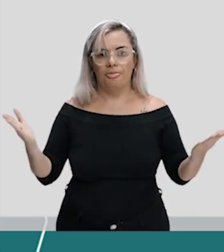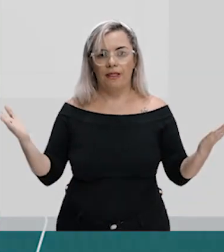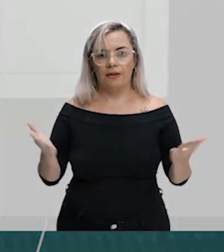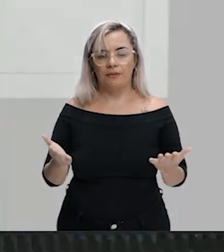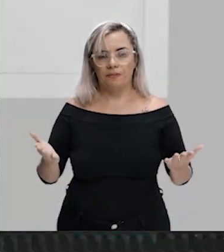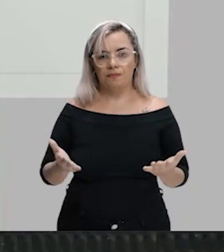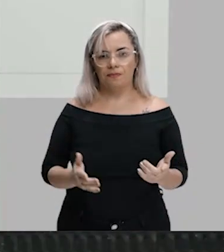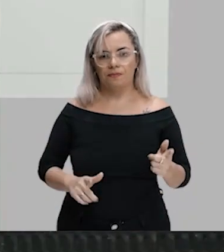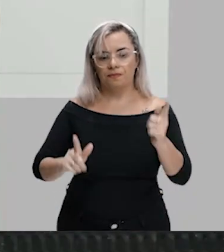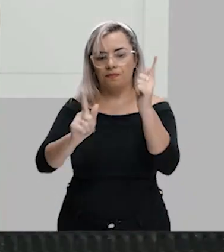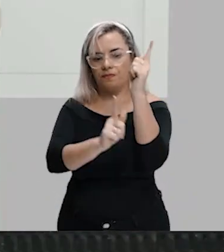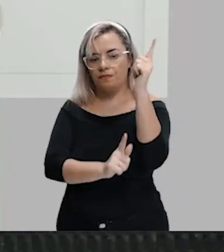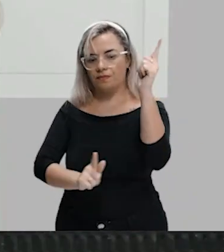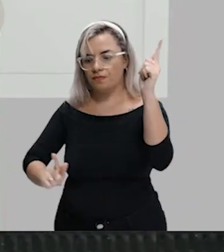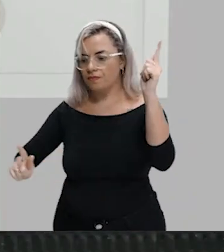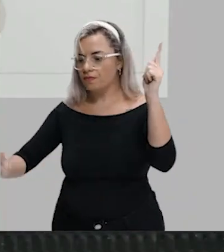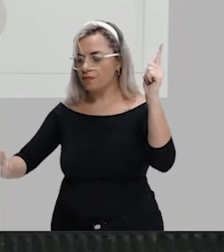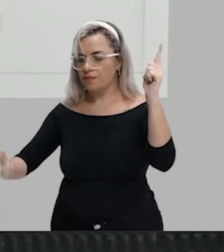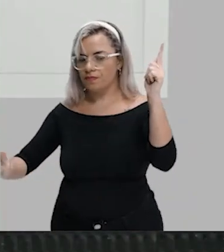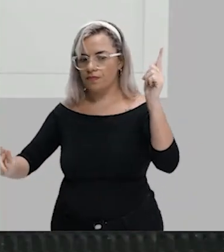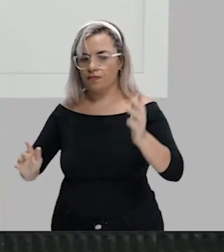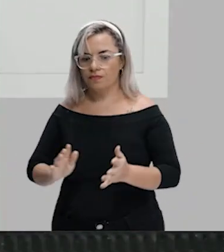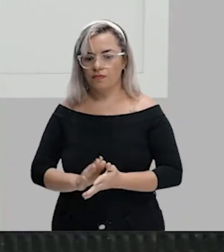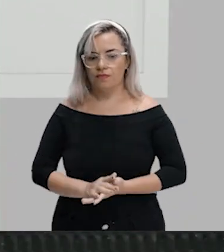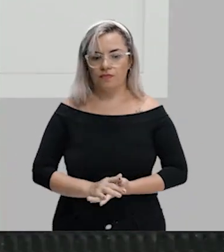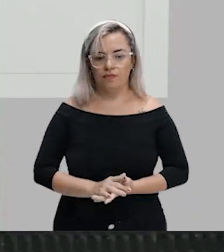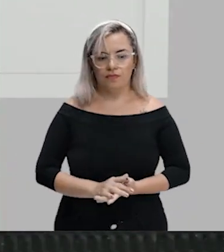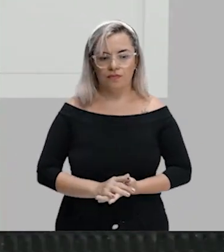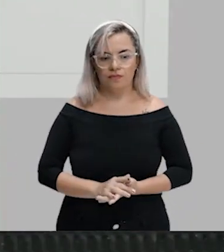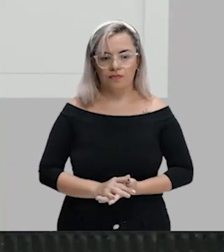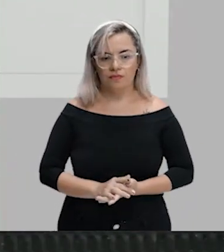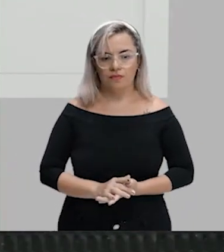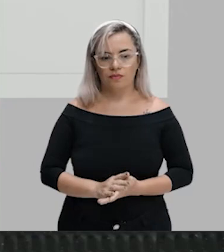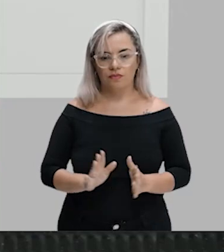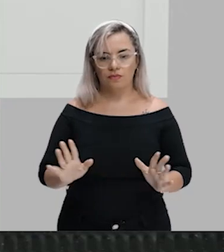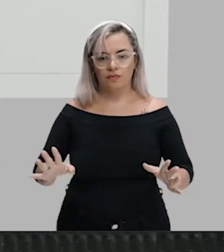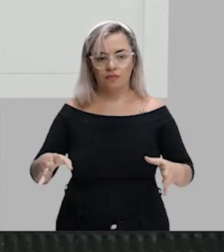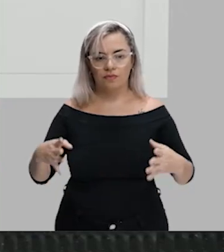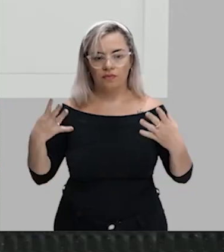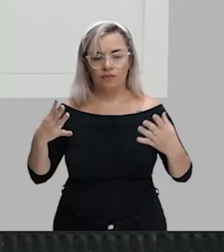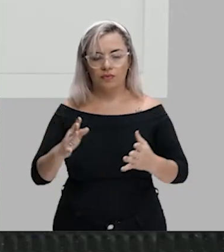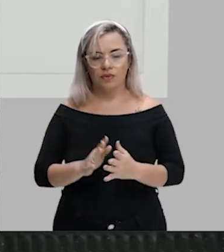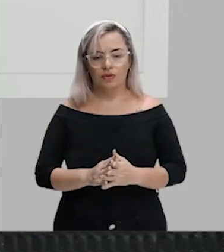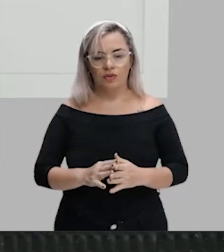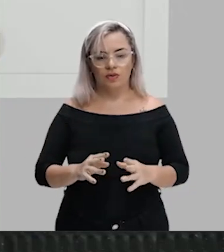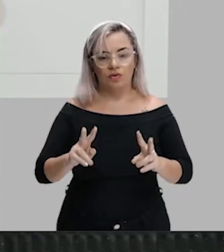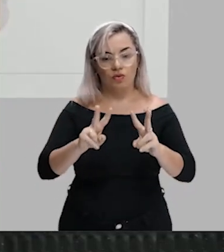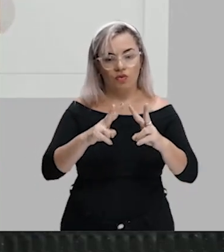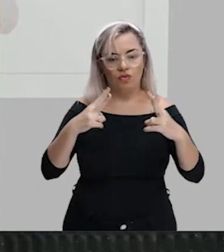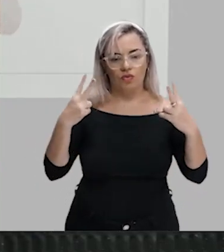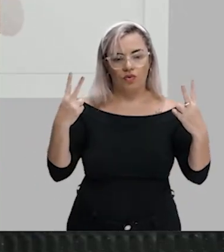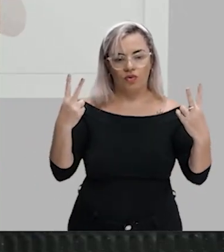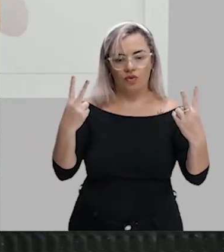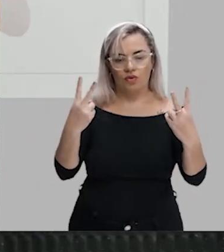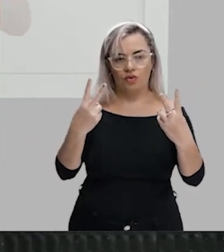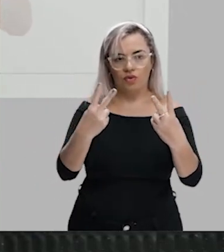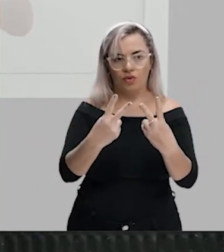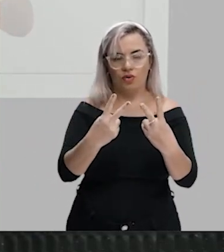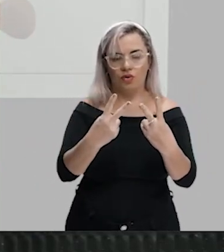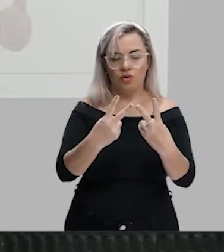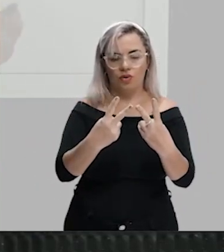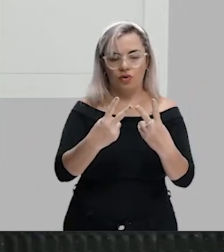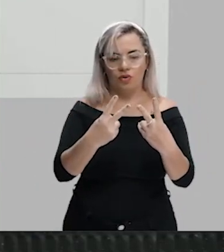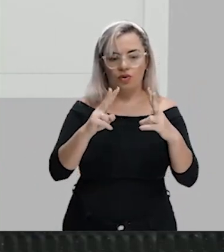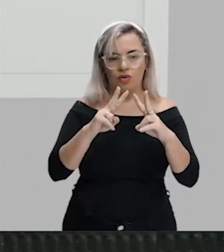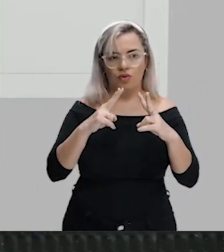é volume, 10 a menos 3, tem que ficar ligado no que o volume traz, certo? Esses valorzinhos vocês vão